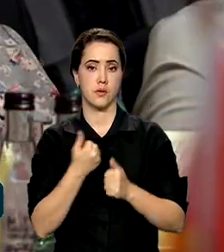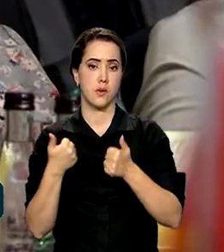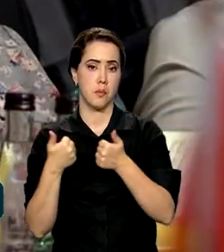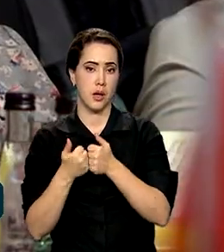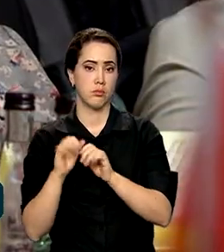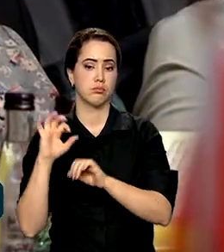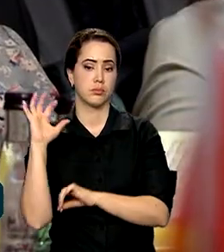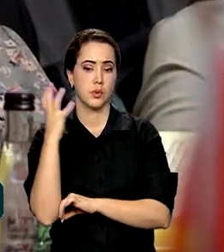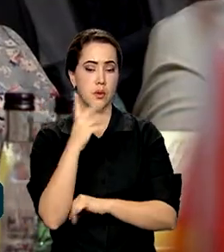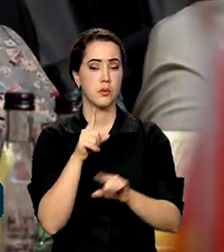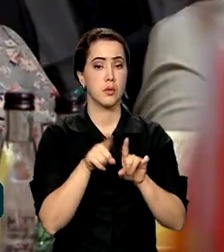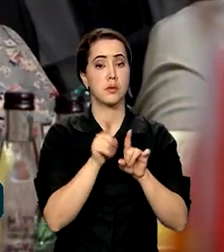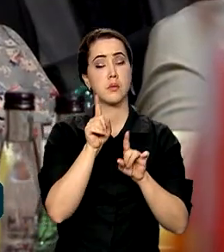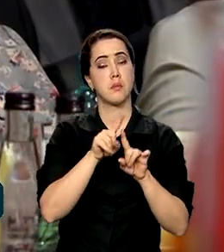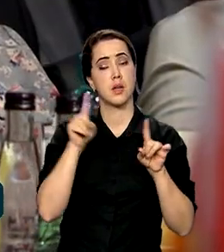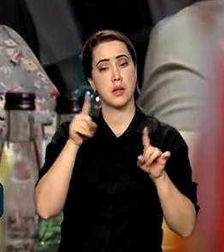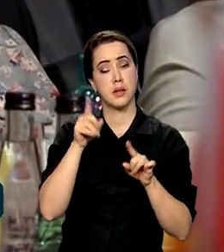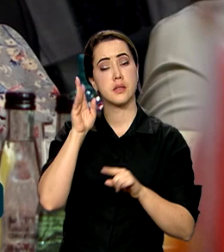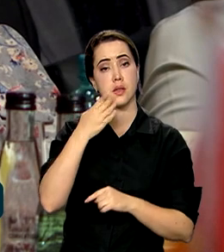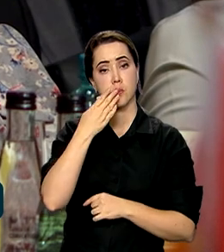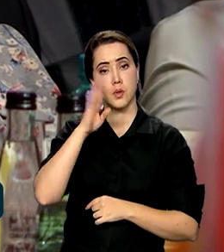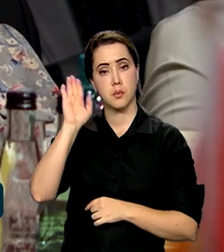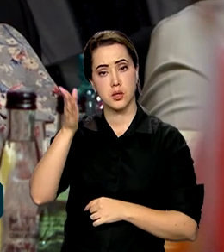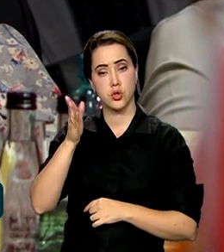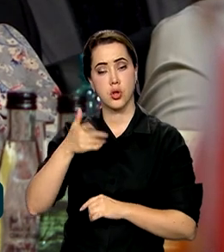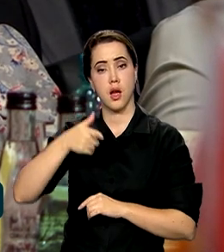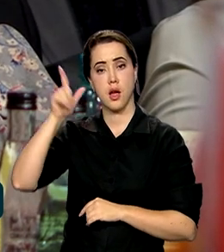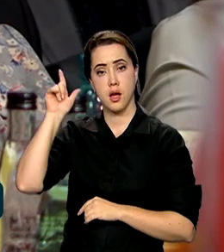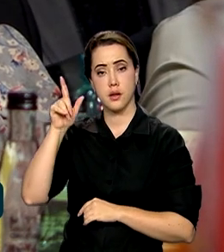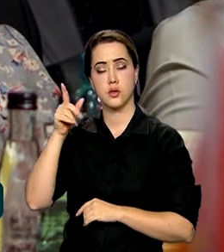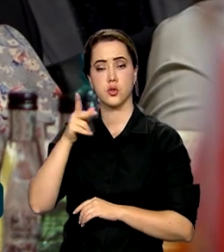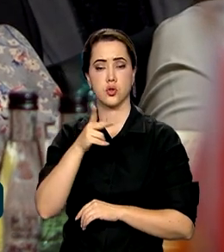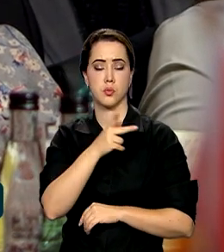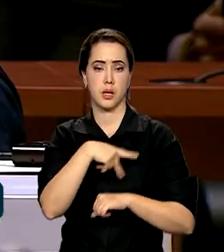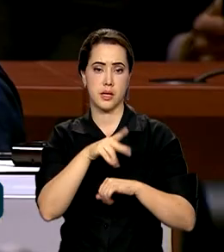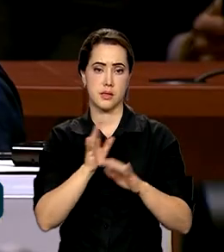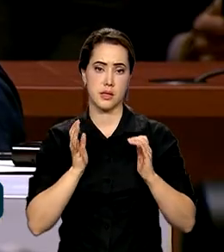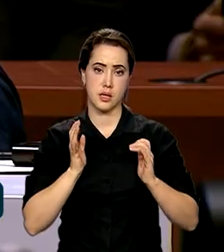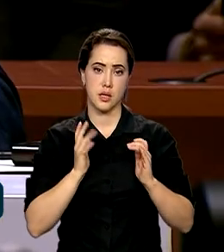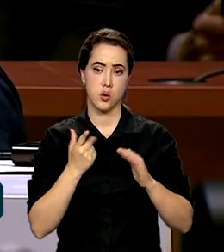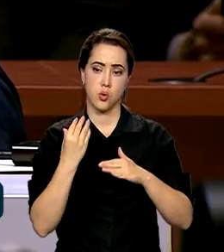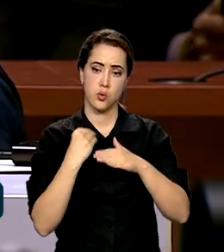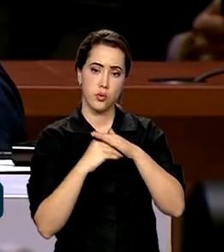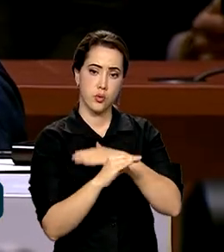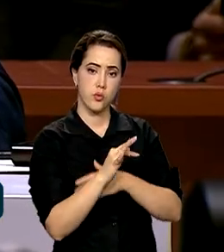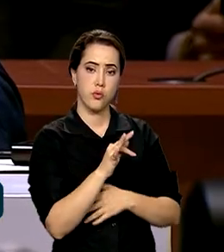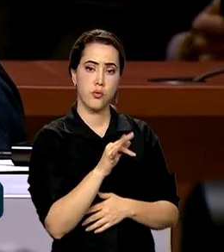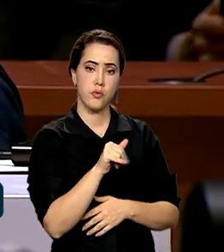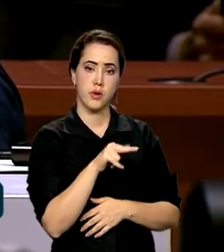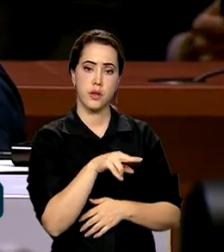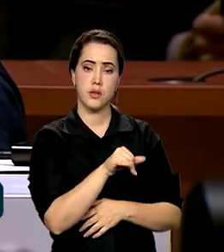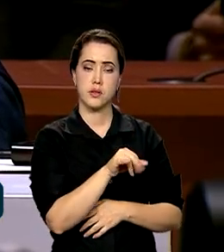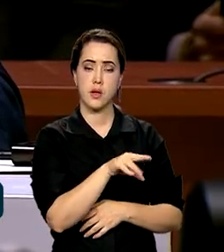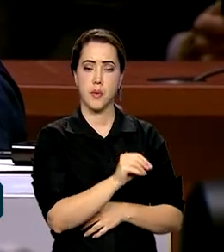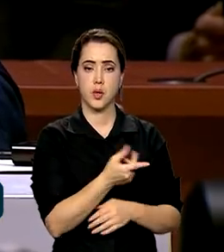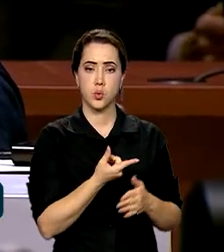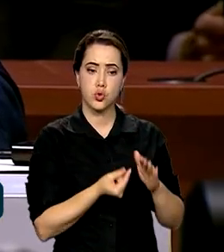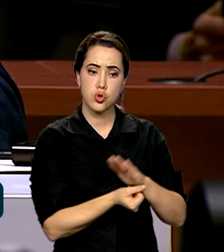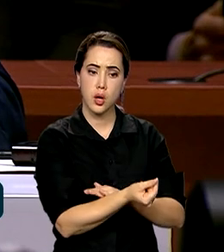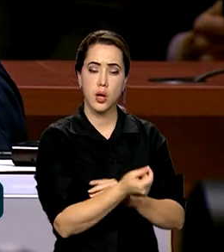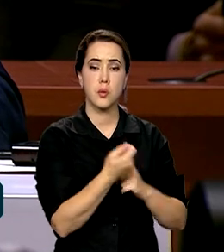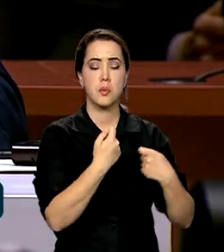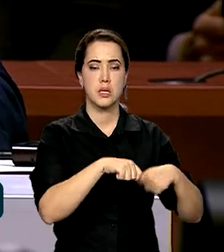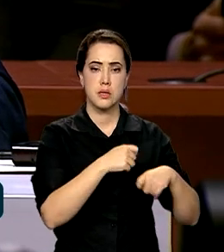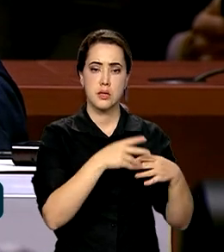as promessas já feitas pelos países ricos sejam cumpridas, o financiamento climático e de biodiversidade deve